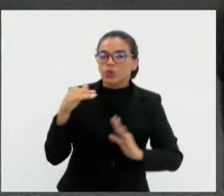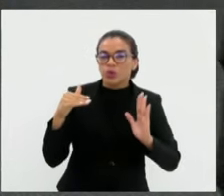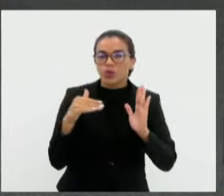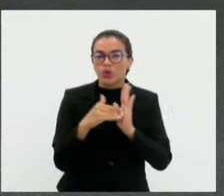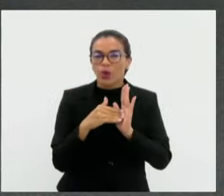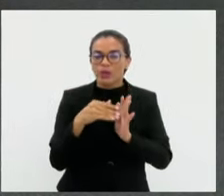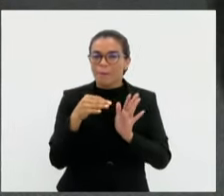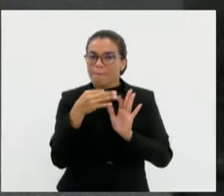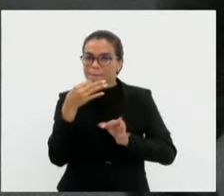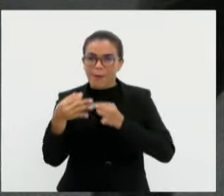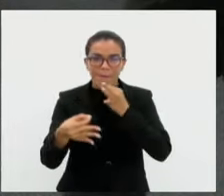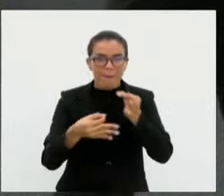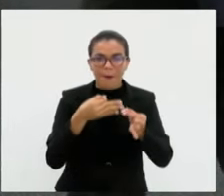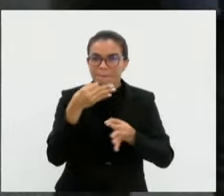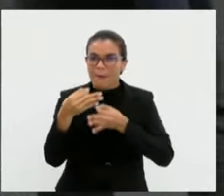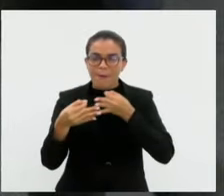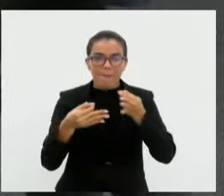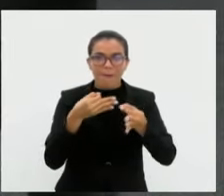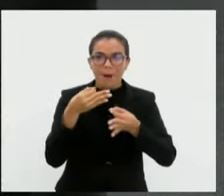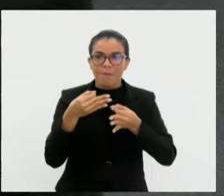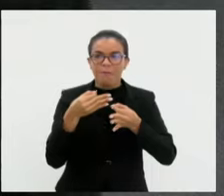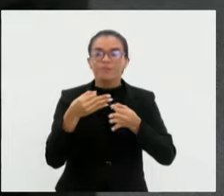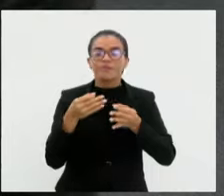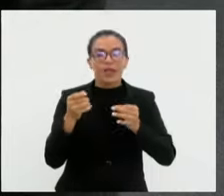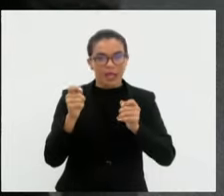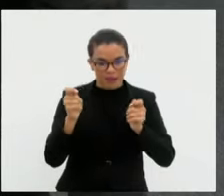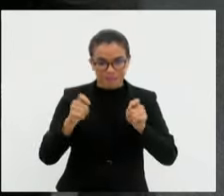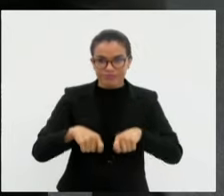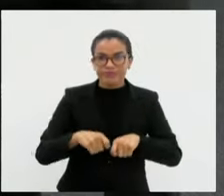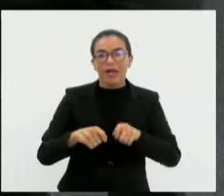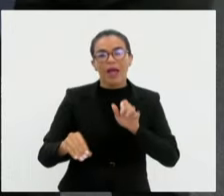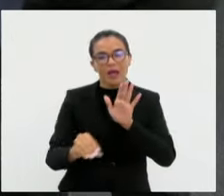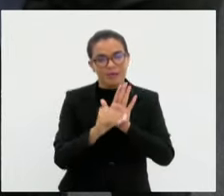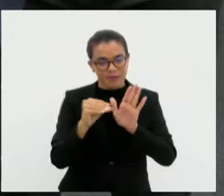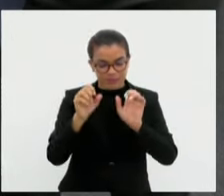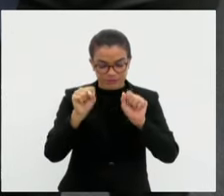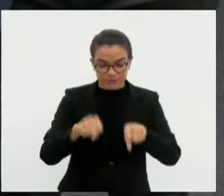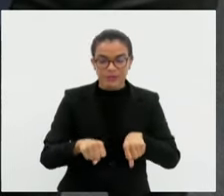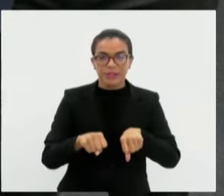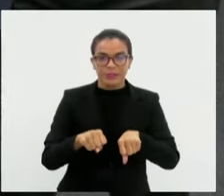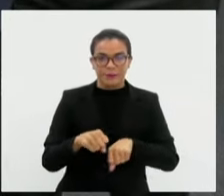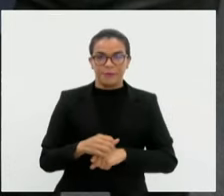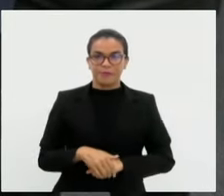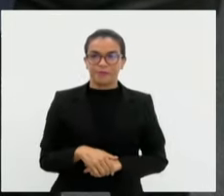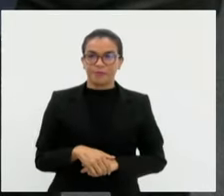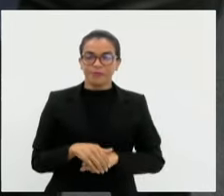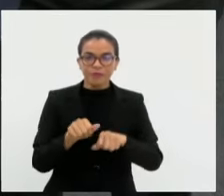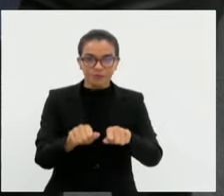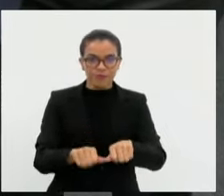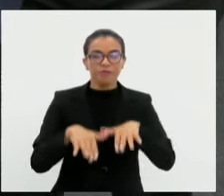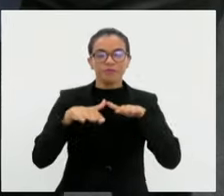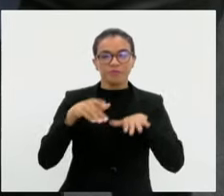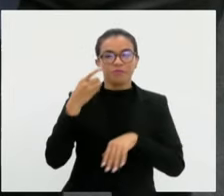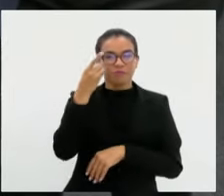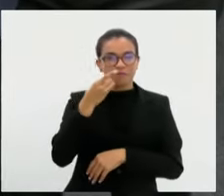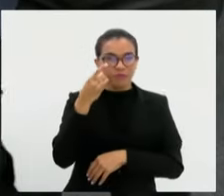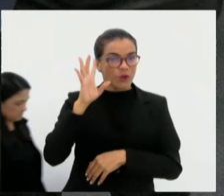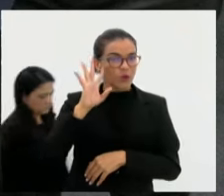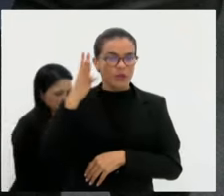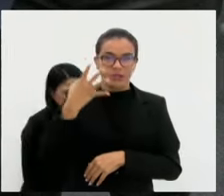qualquer deputado, seja de que natureza for, é sujeita à emenda. O parlamento não detém decisões